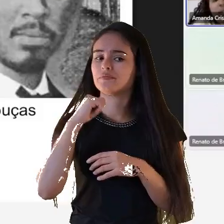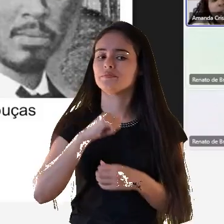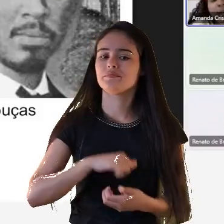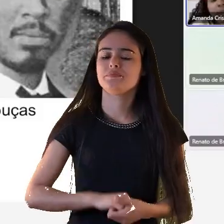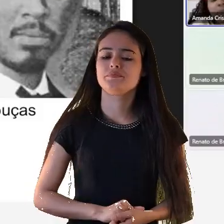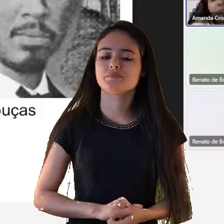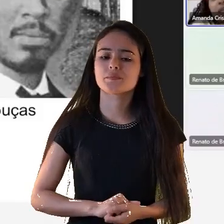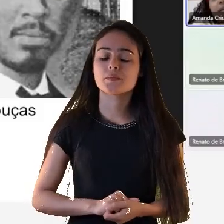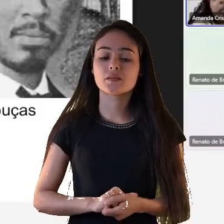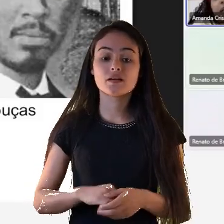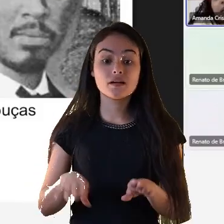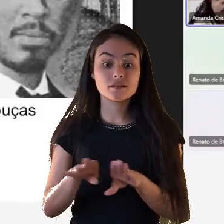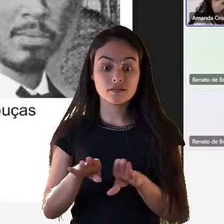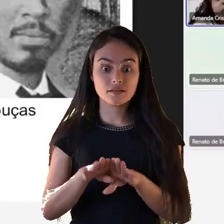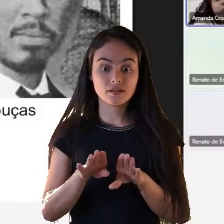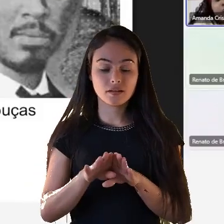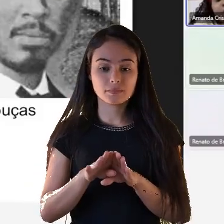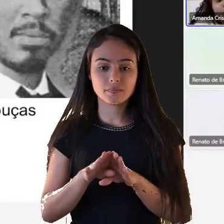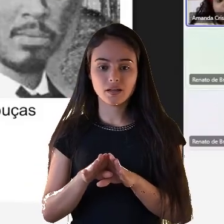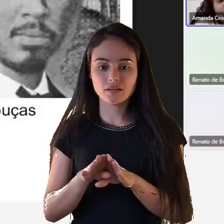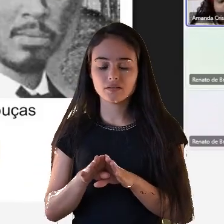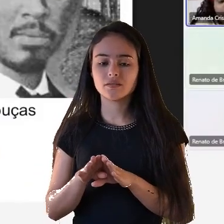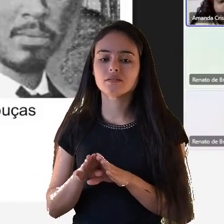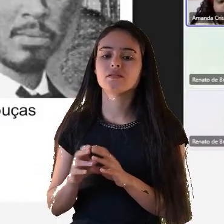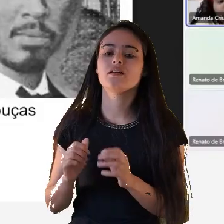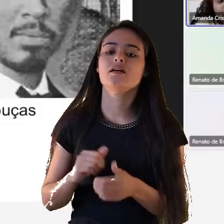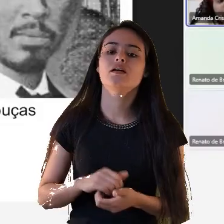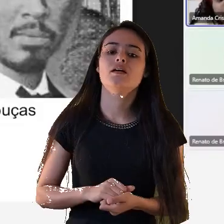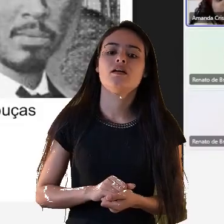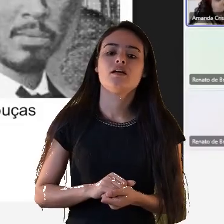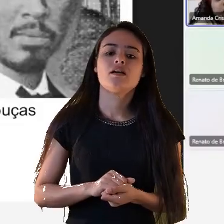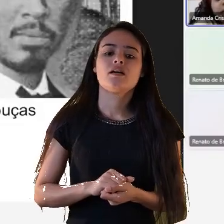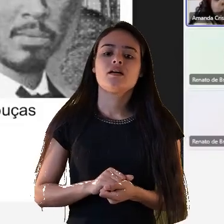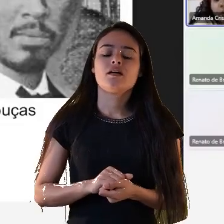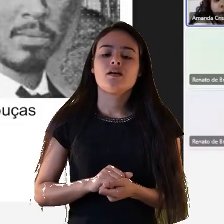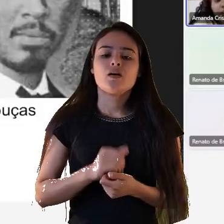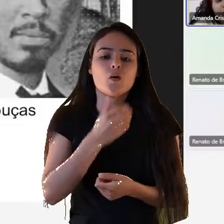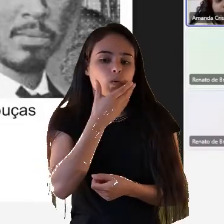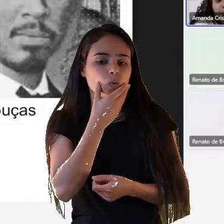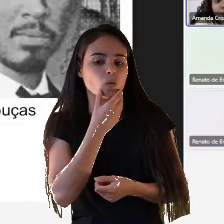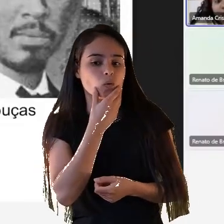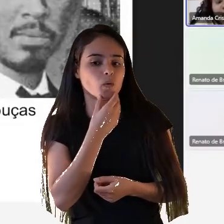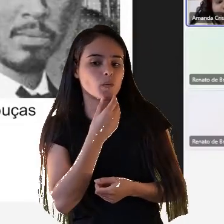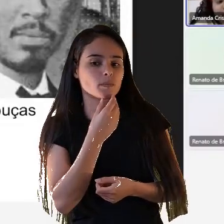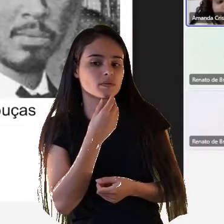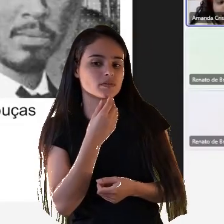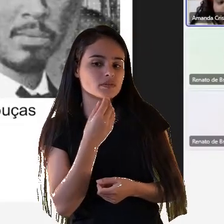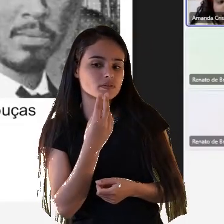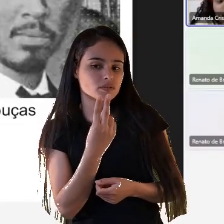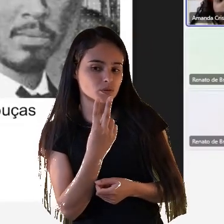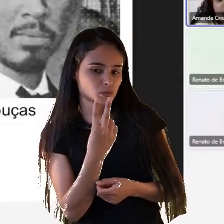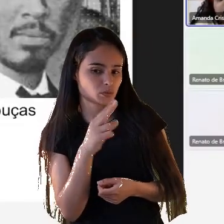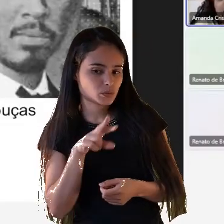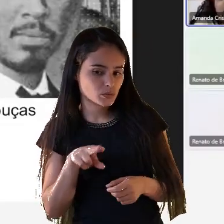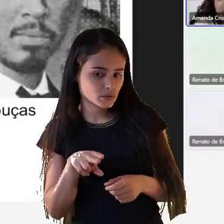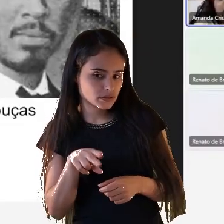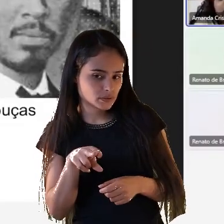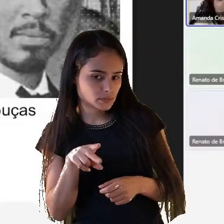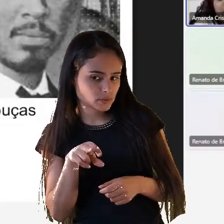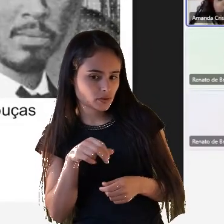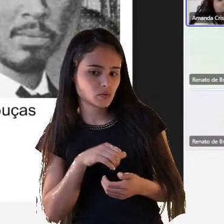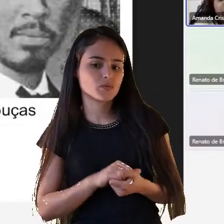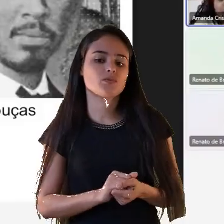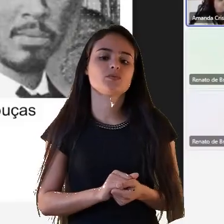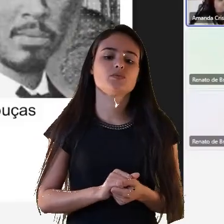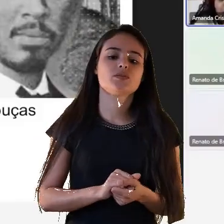aqui do Paraná, que foi a ferrovia, que até hoje funciona esse trem, né?